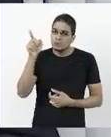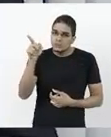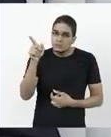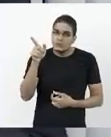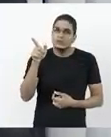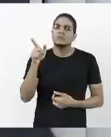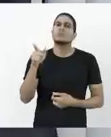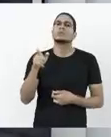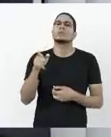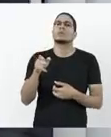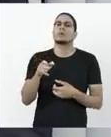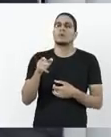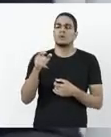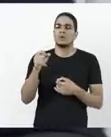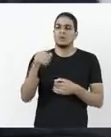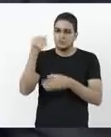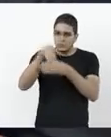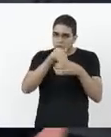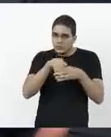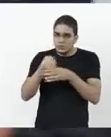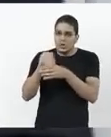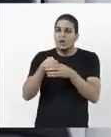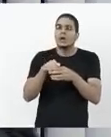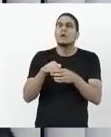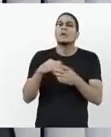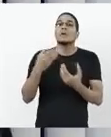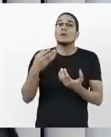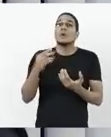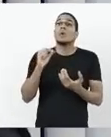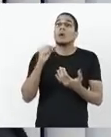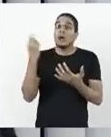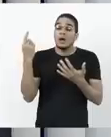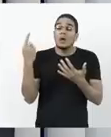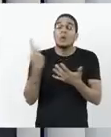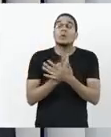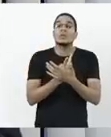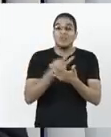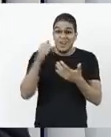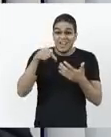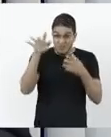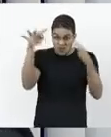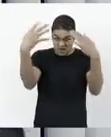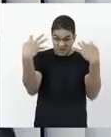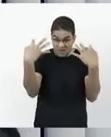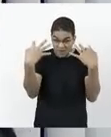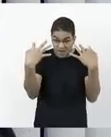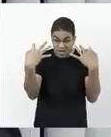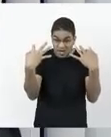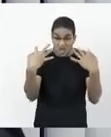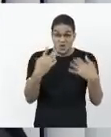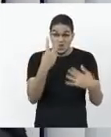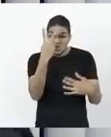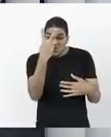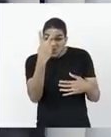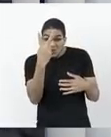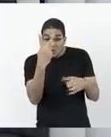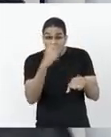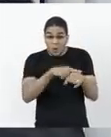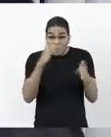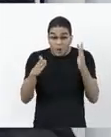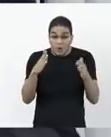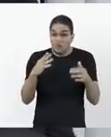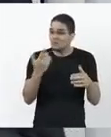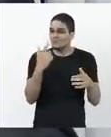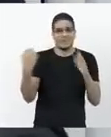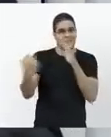noite. Em 2 blocos, sequer me deram o direito de responder, não dirigiram nenhuma pergunta, provavelmente com receio das respostas seguras,